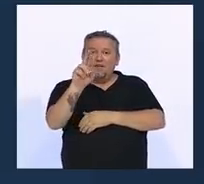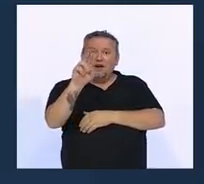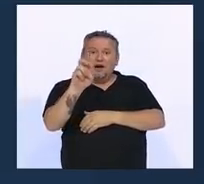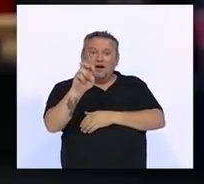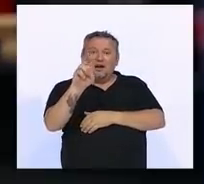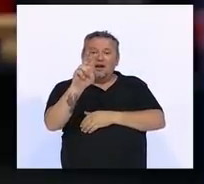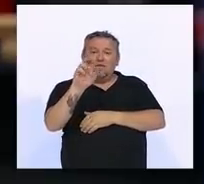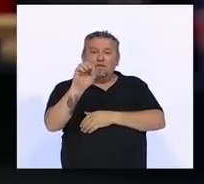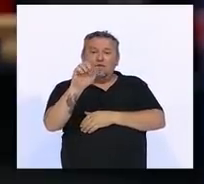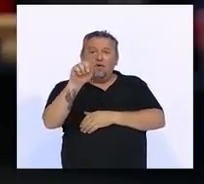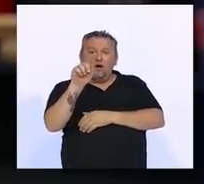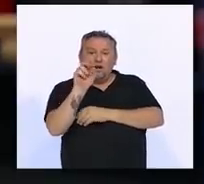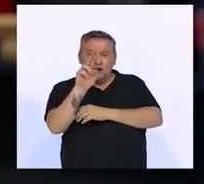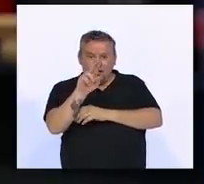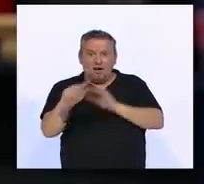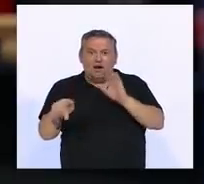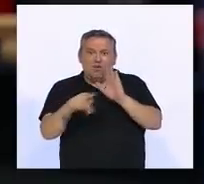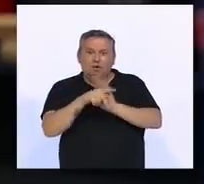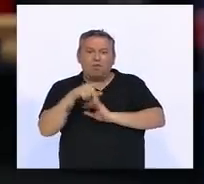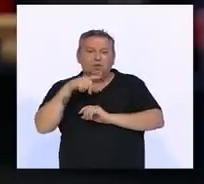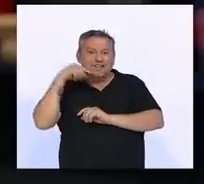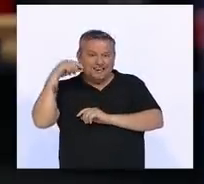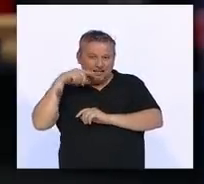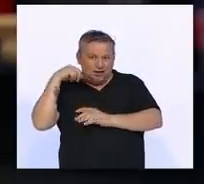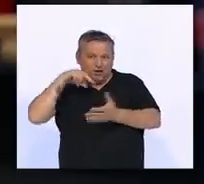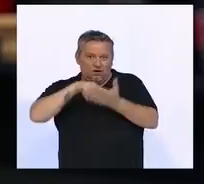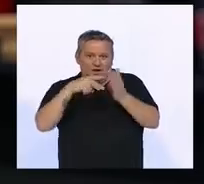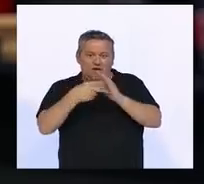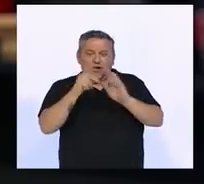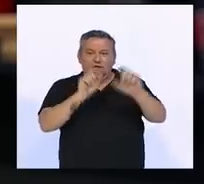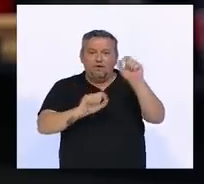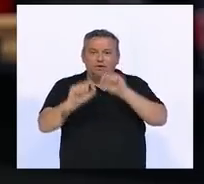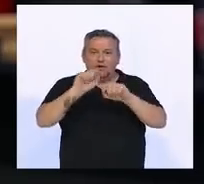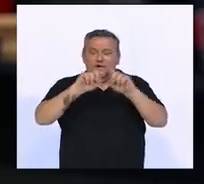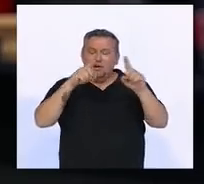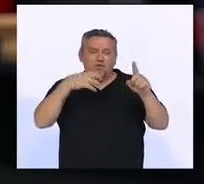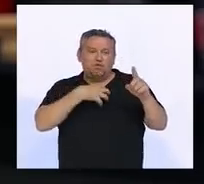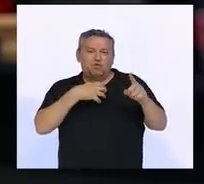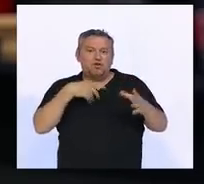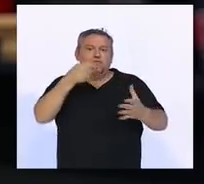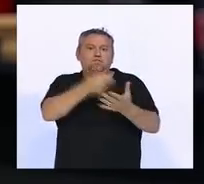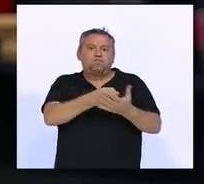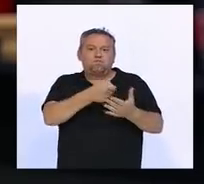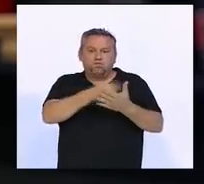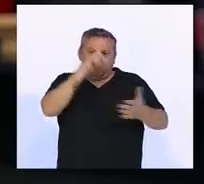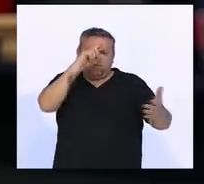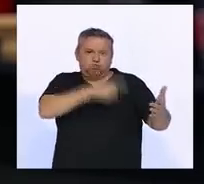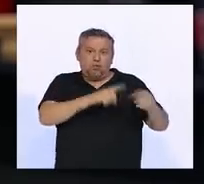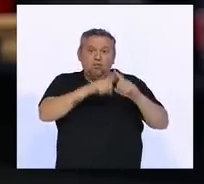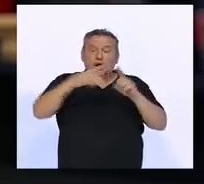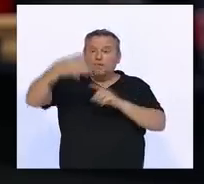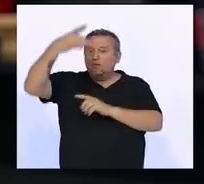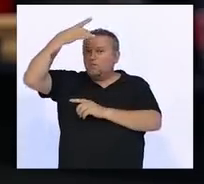forte, mas é do estilo Ciro Gomes. Ele quer dizer com isso, não de forma autoritária, mas com autoridade